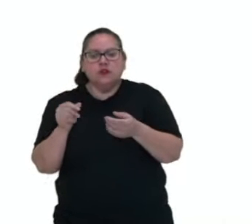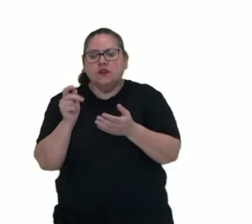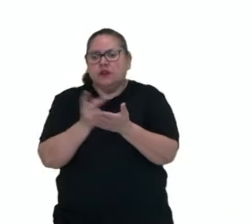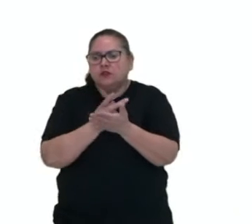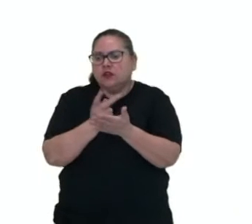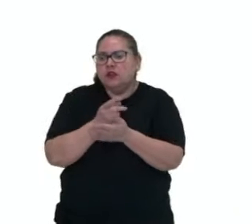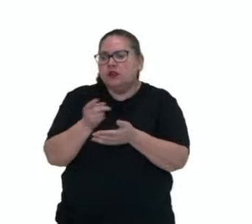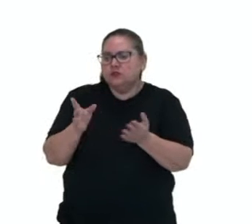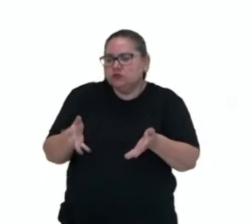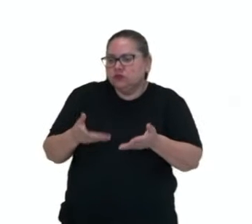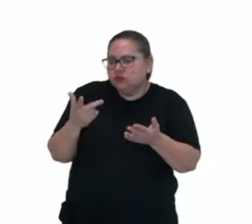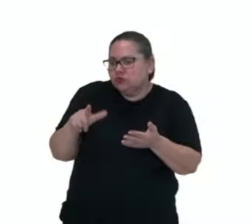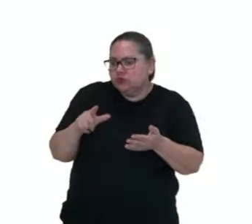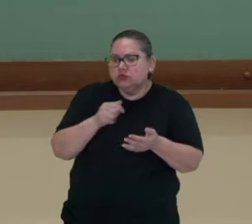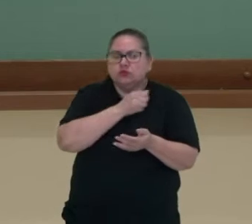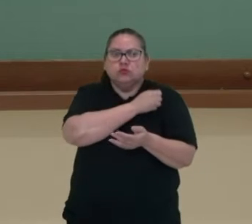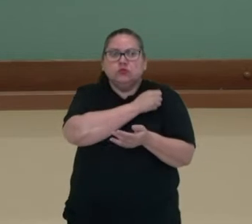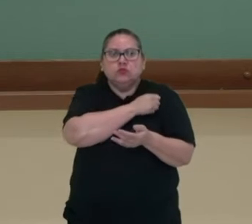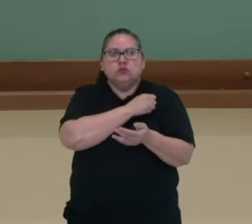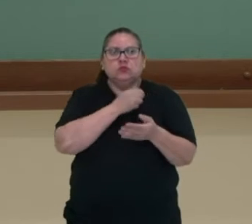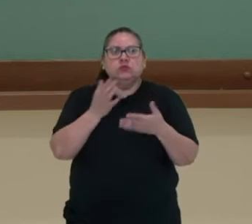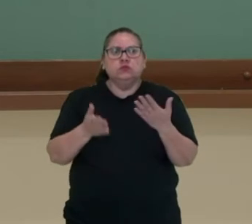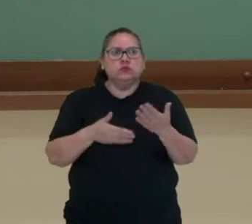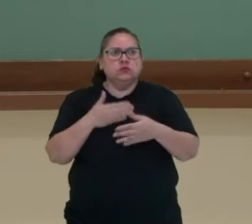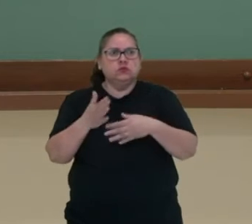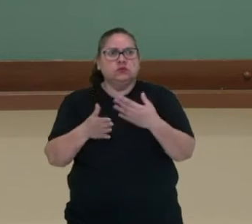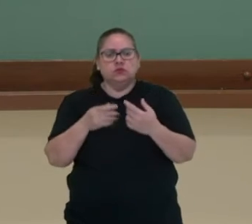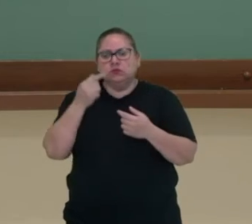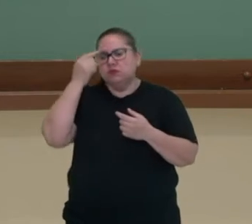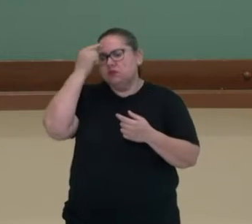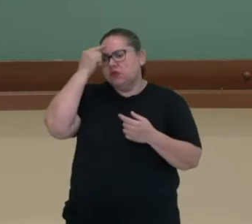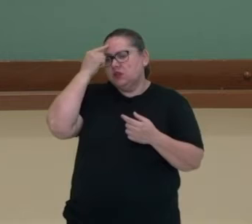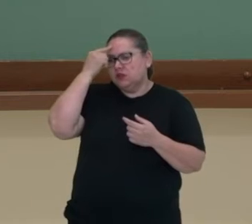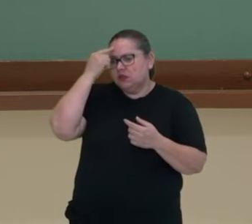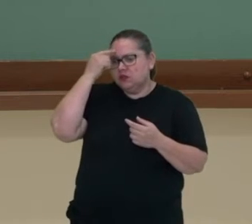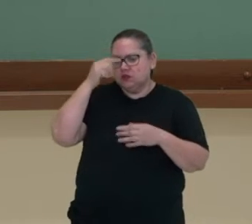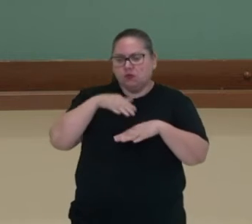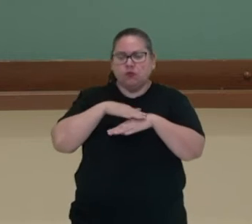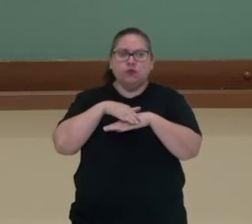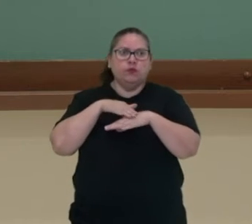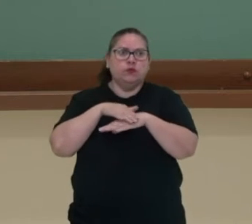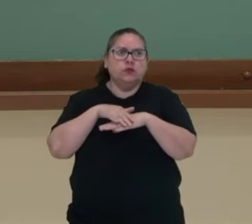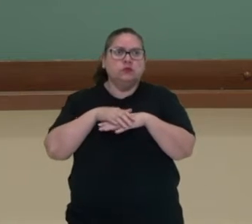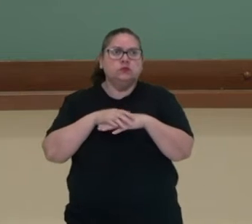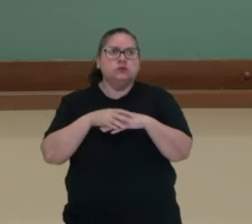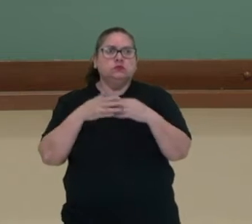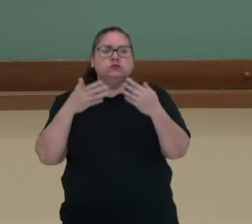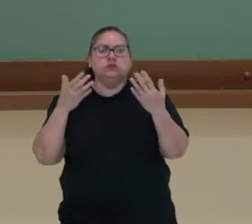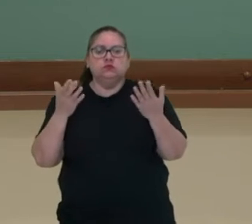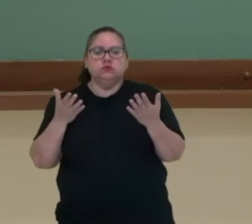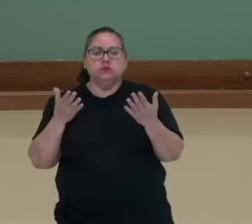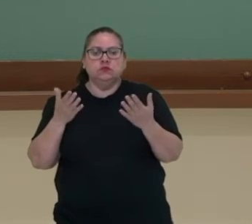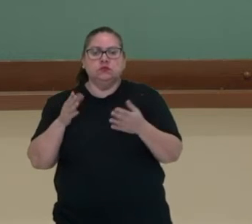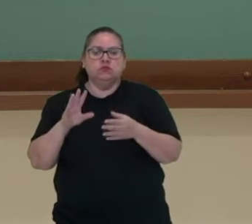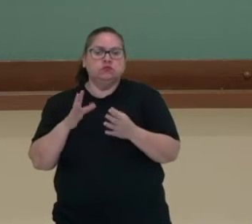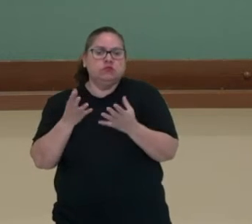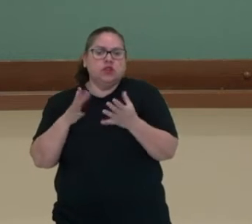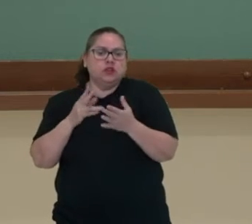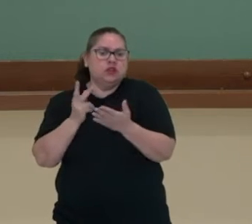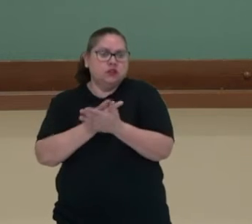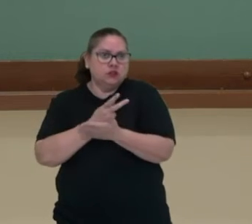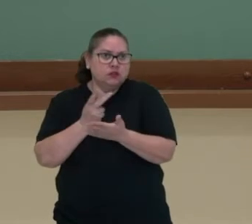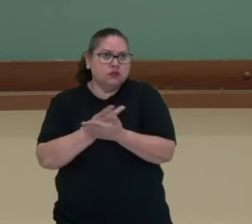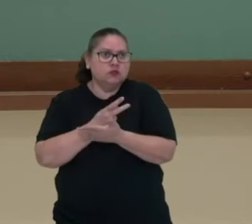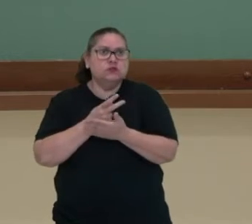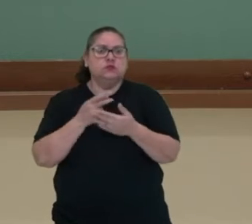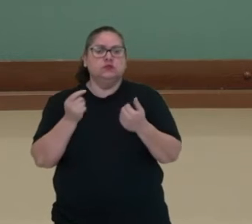dos demais estudantes da turma. Nesse processo de reflexão, né, de conversa, A gente, é claro, não quer errar, mas